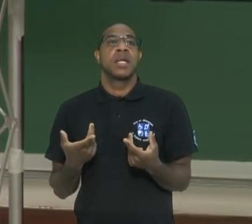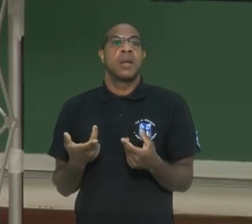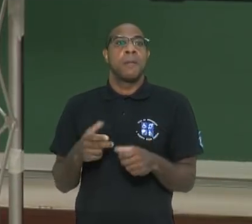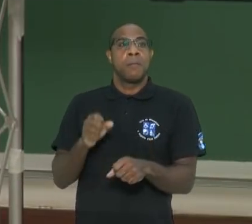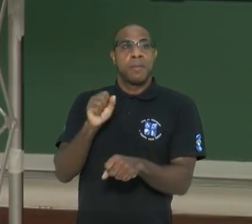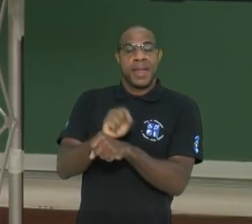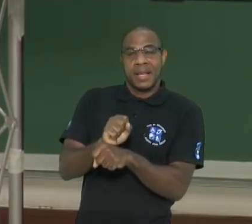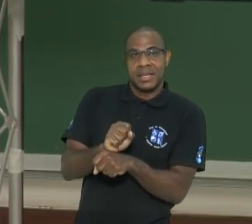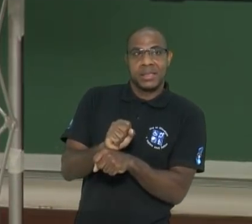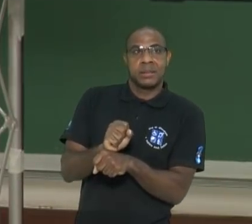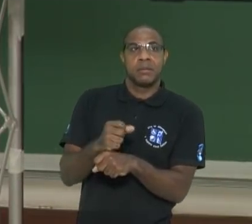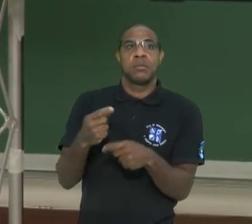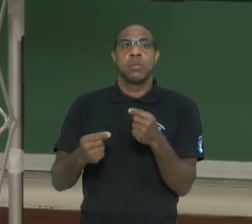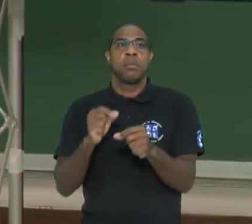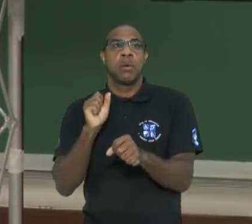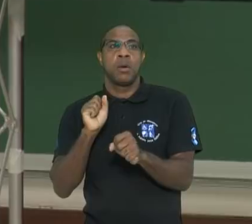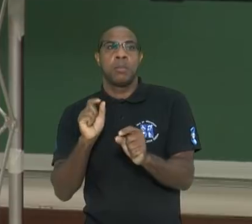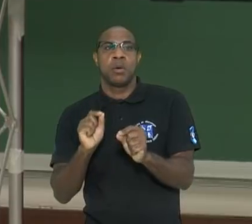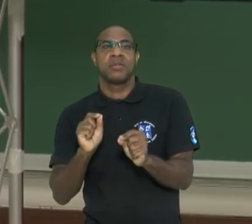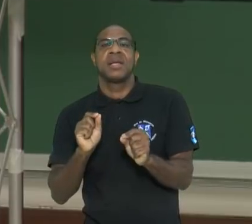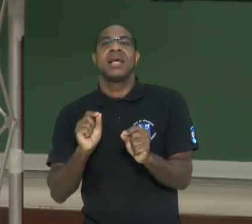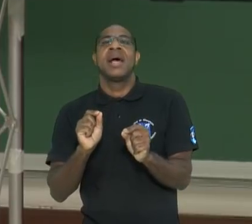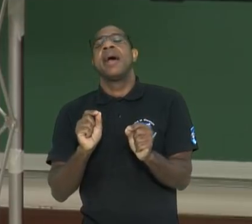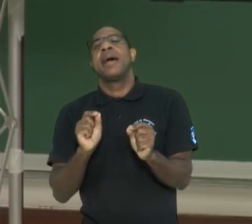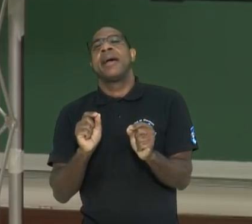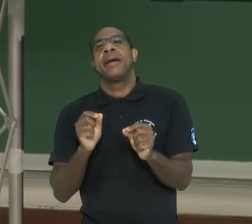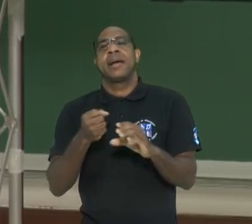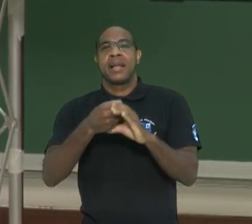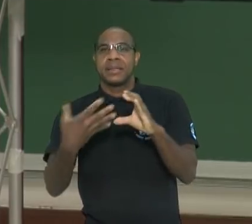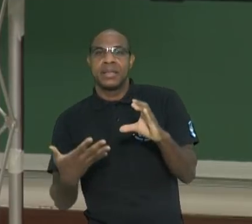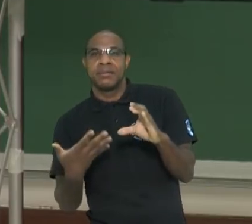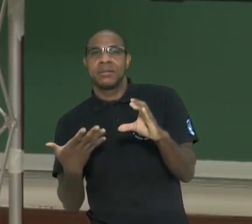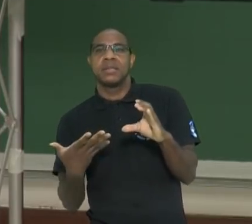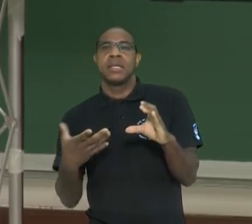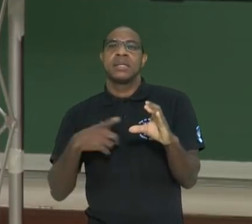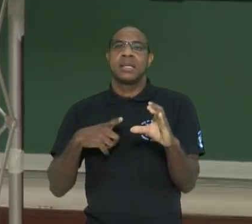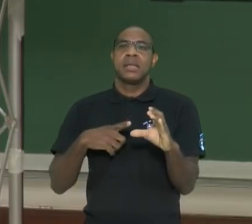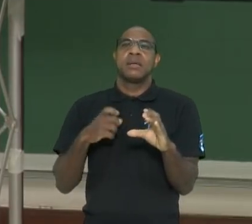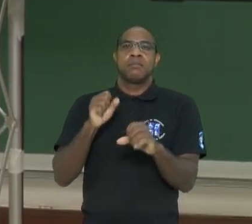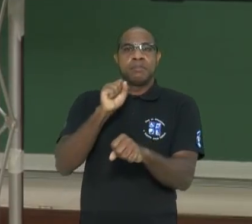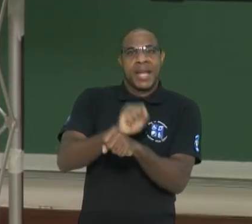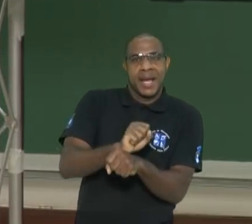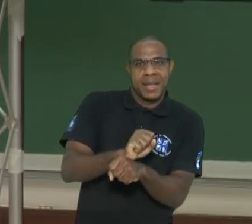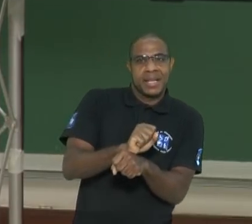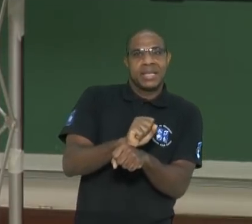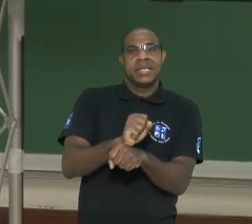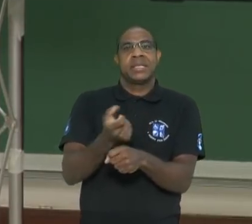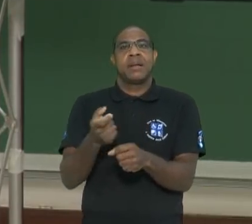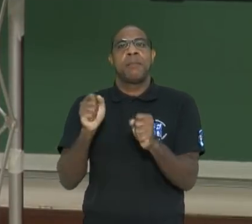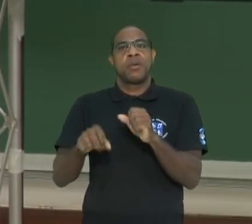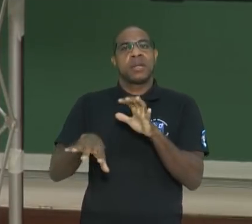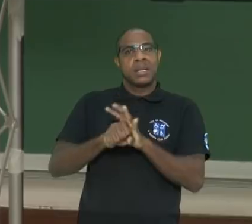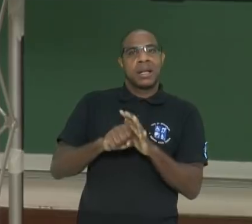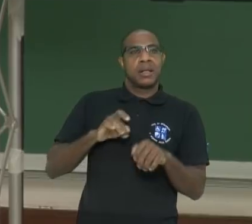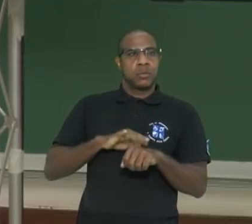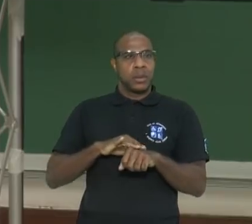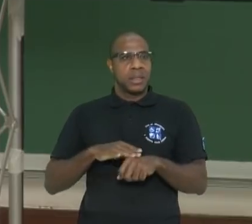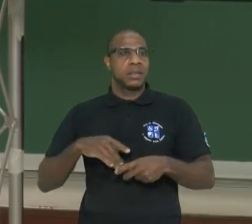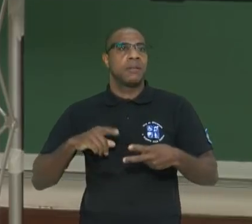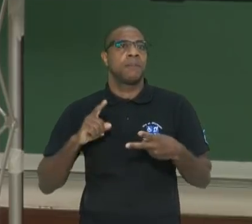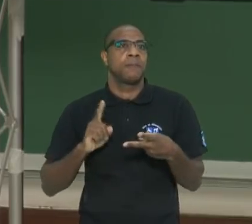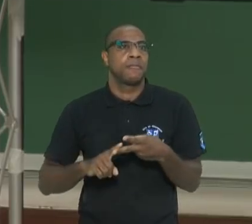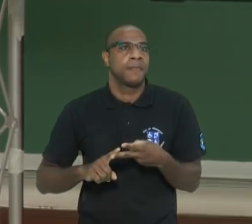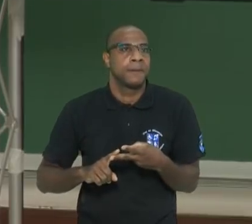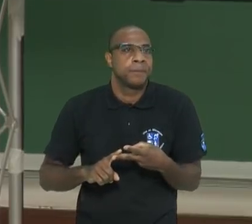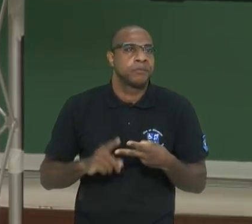doenças. Outras têm aquela carapaça formada por uma substância rígida chamada diatomito, que é